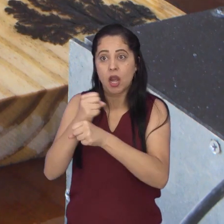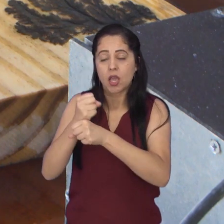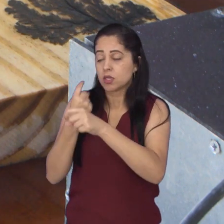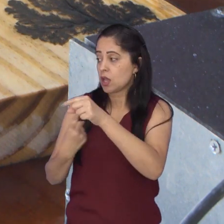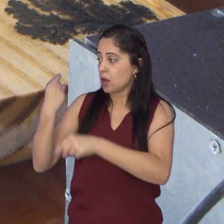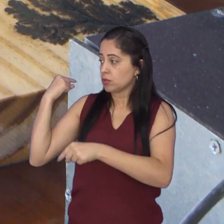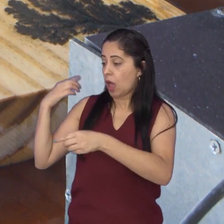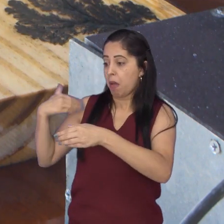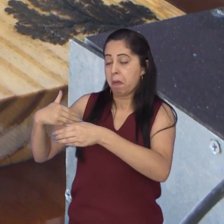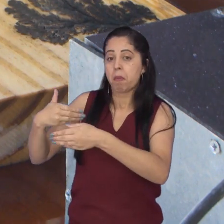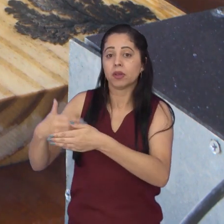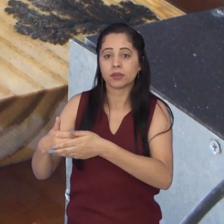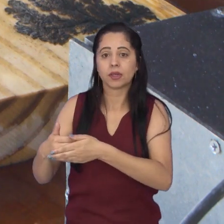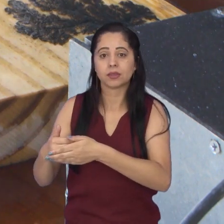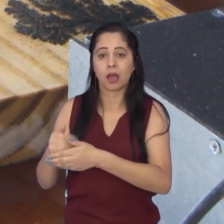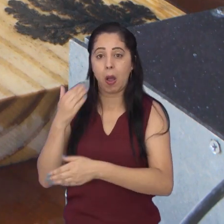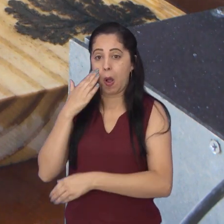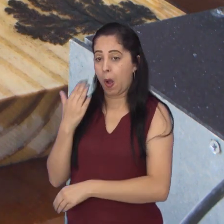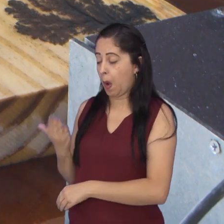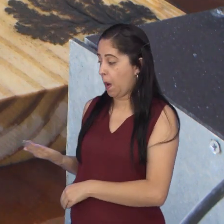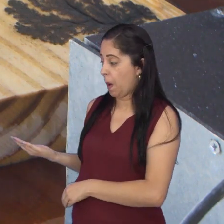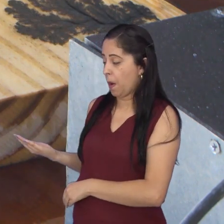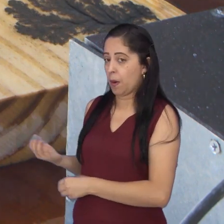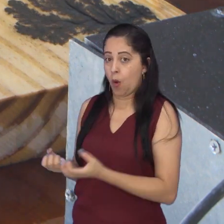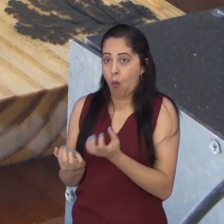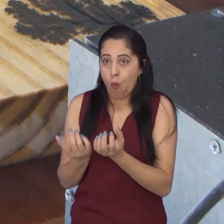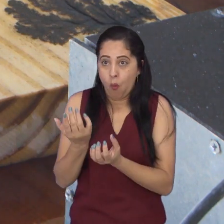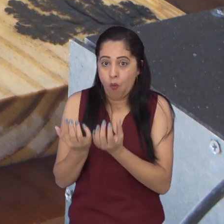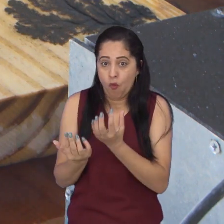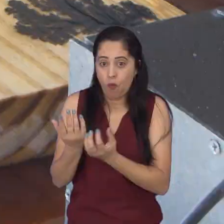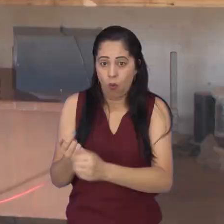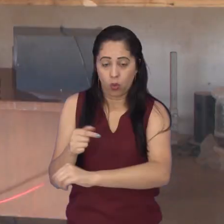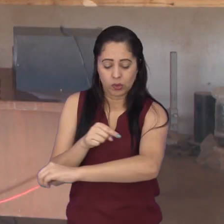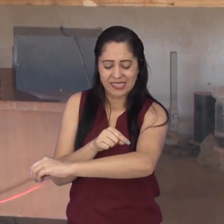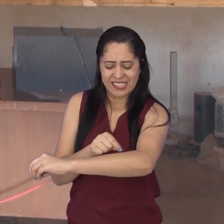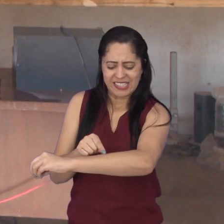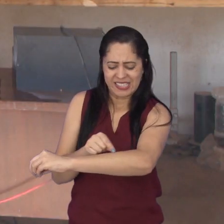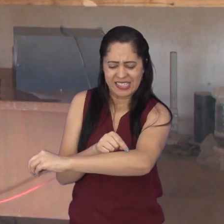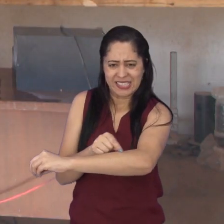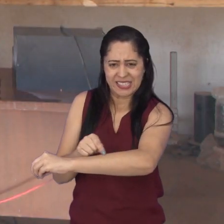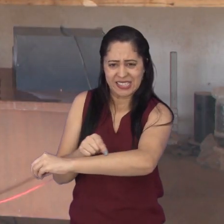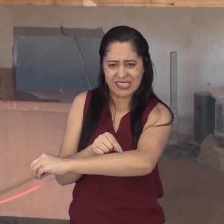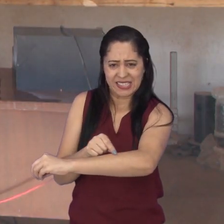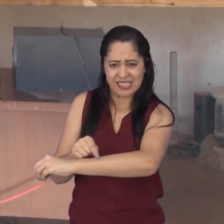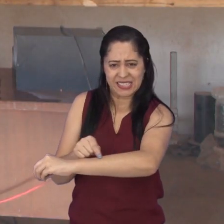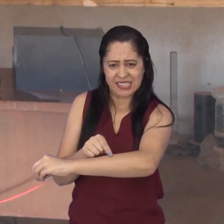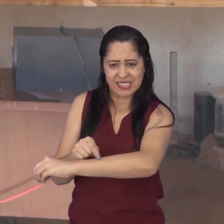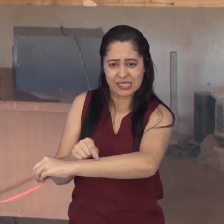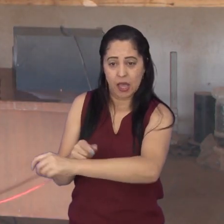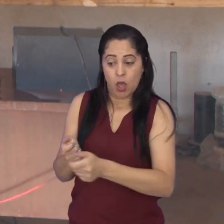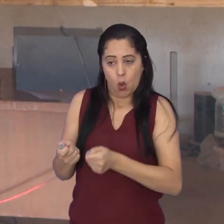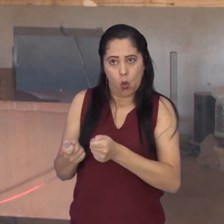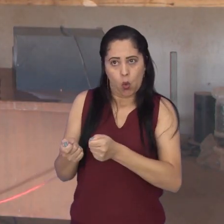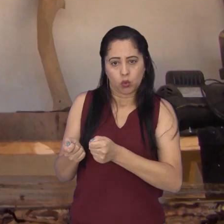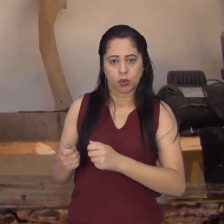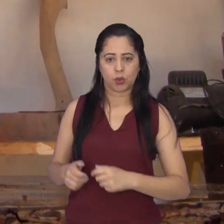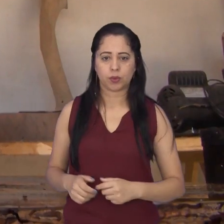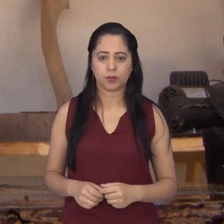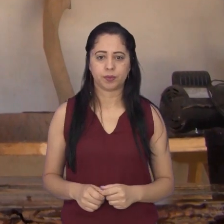Então veja que esse polo ele continua queimando da origem dele, né? Sim. E com esse outro aqui a gente